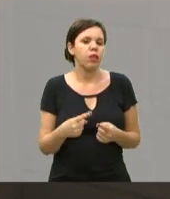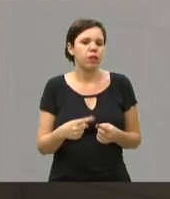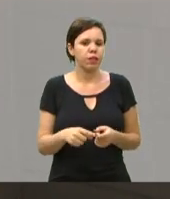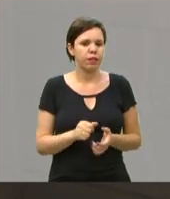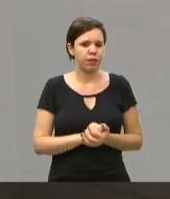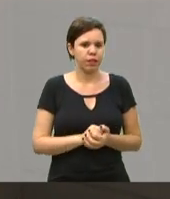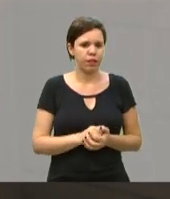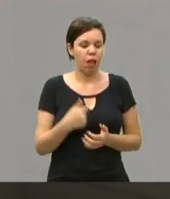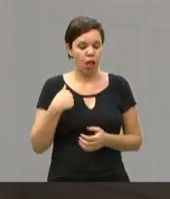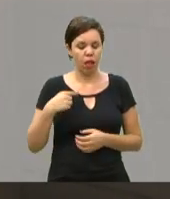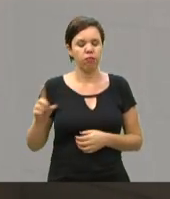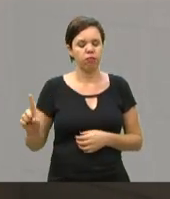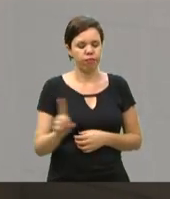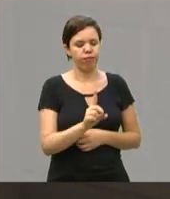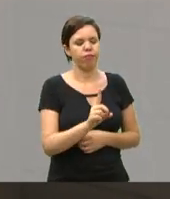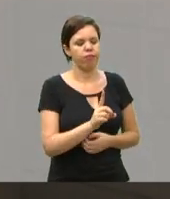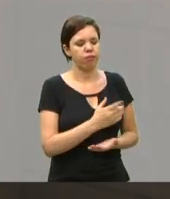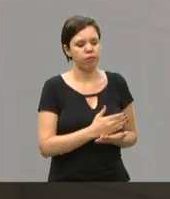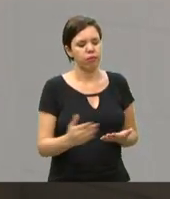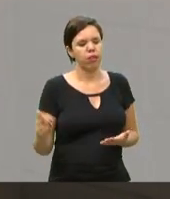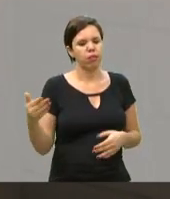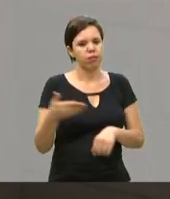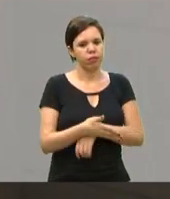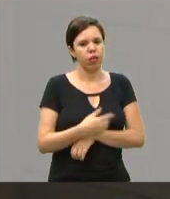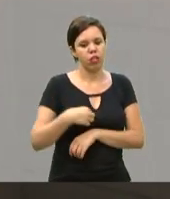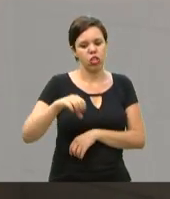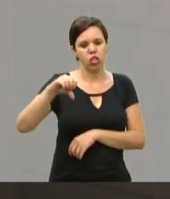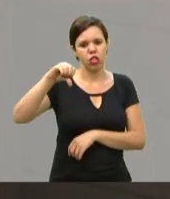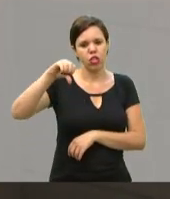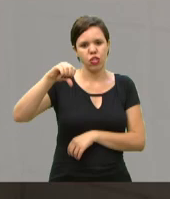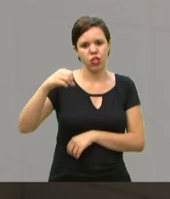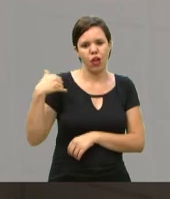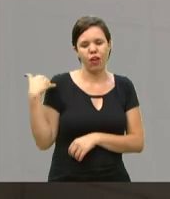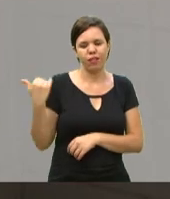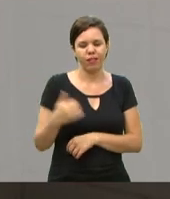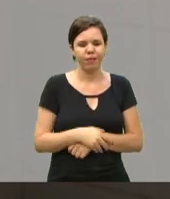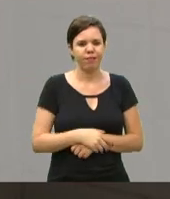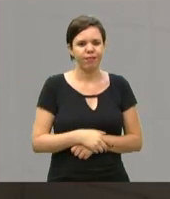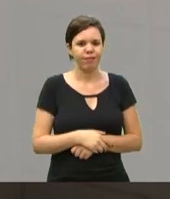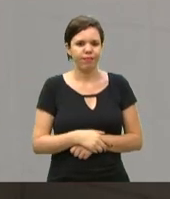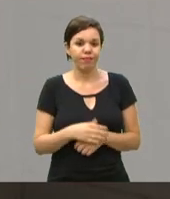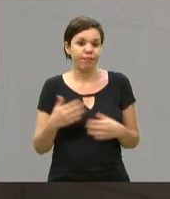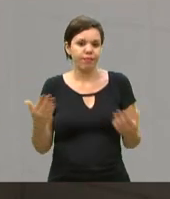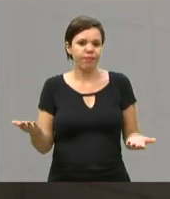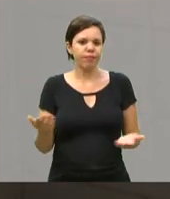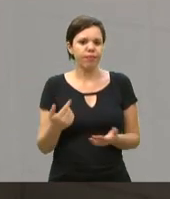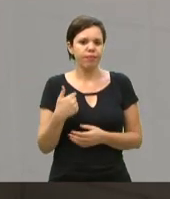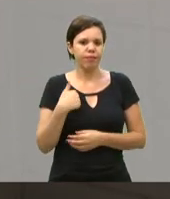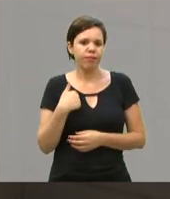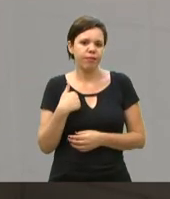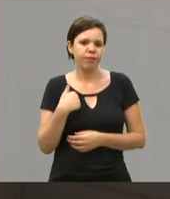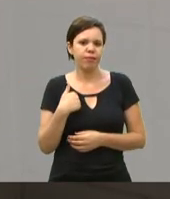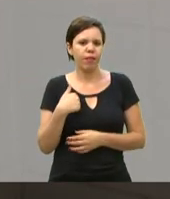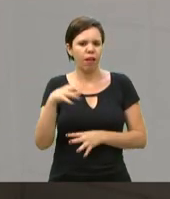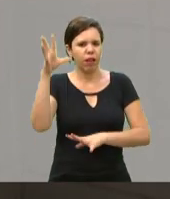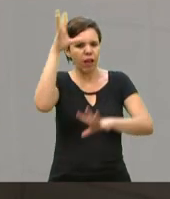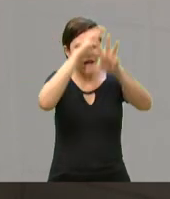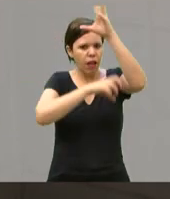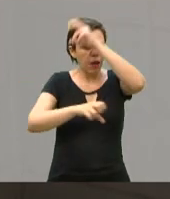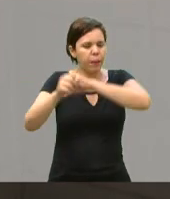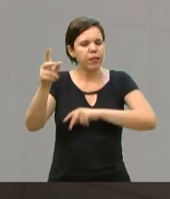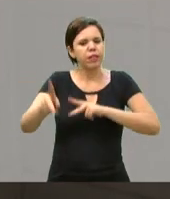Porque desde que eu entrei aqui, eu tinha 9 anos. Então, eu fui aprendendo com